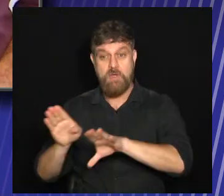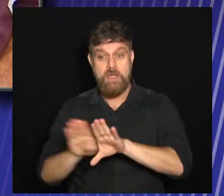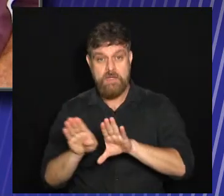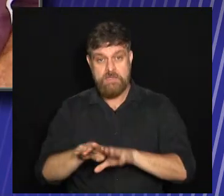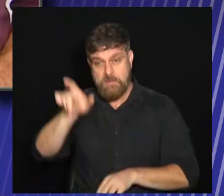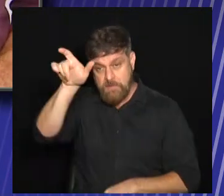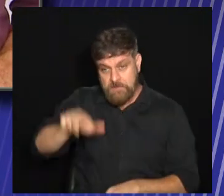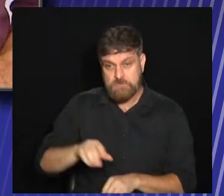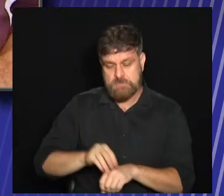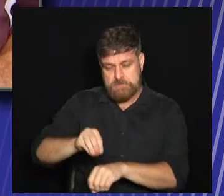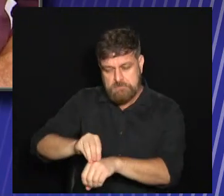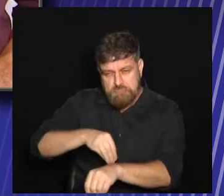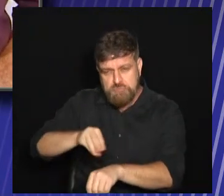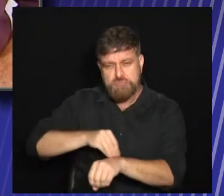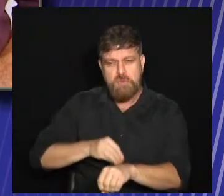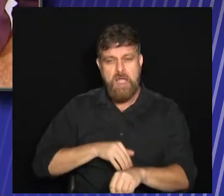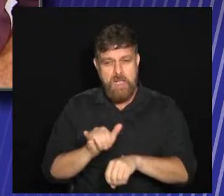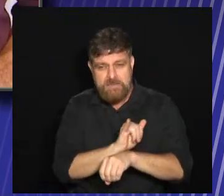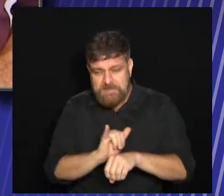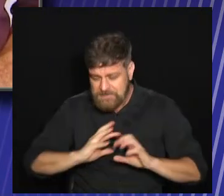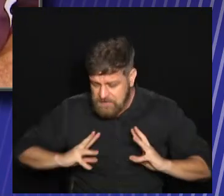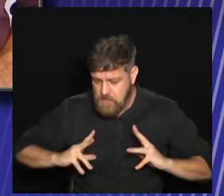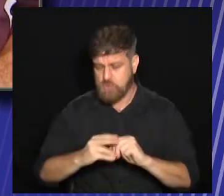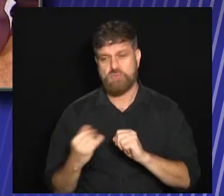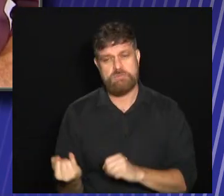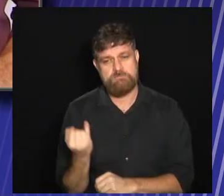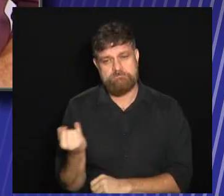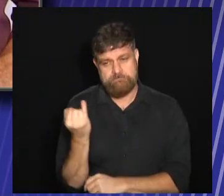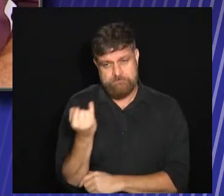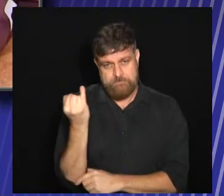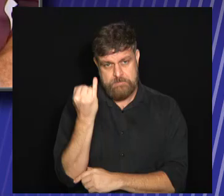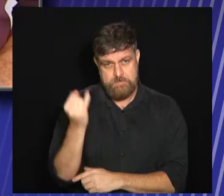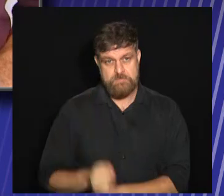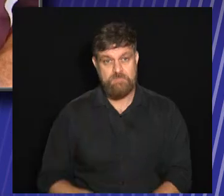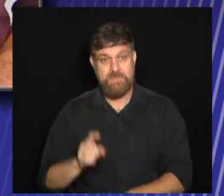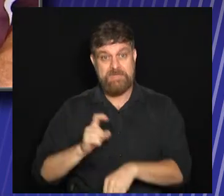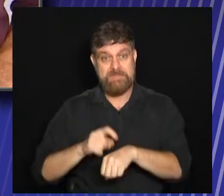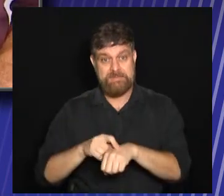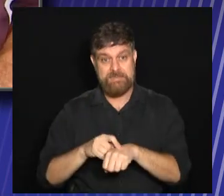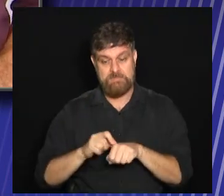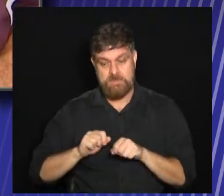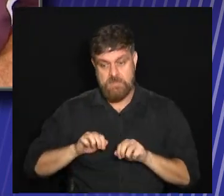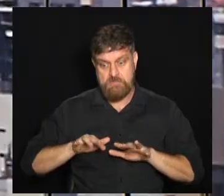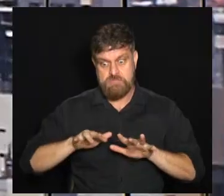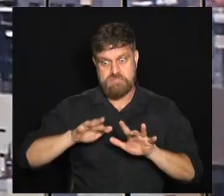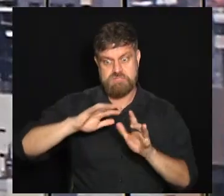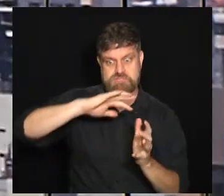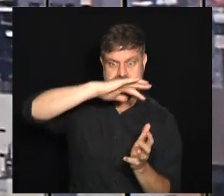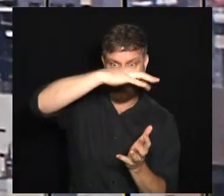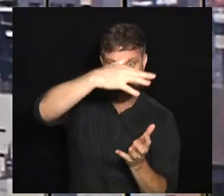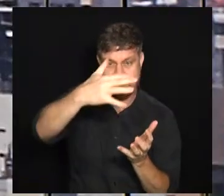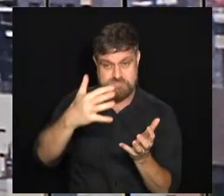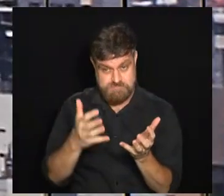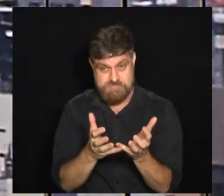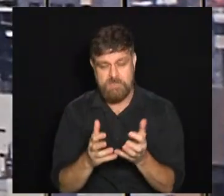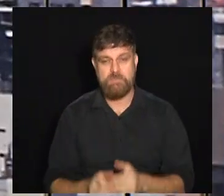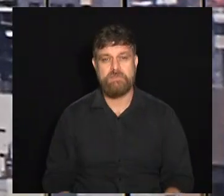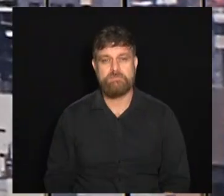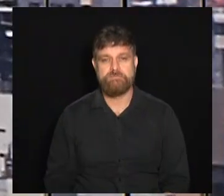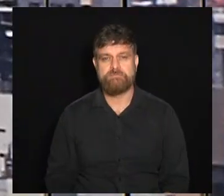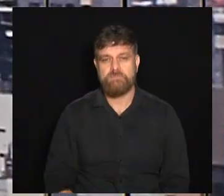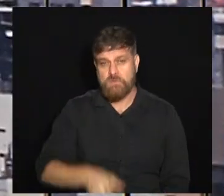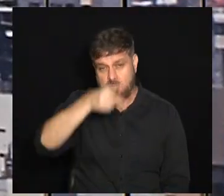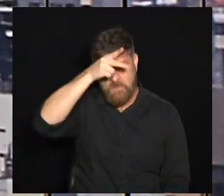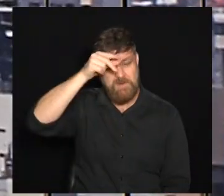porque todas as medidas agora são importantíssimas em época de pandemia. O prefeito de